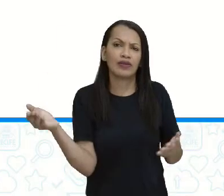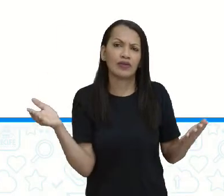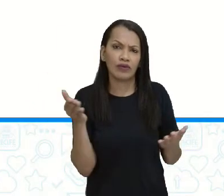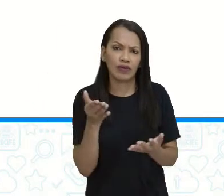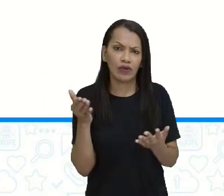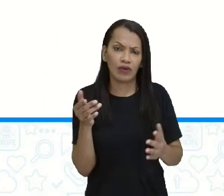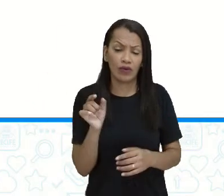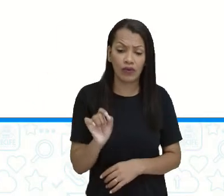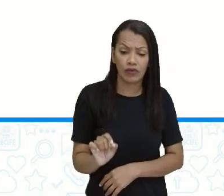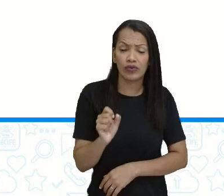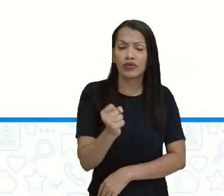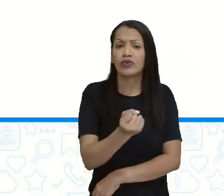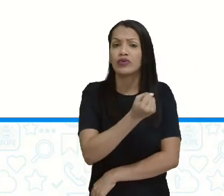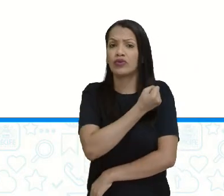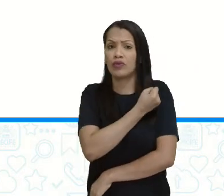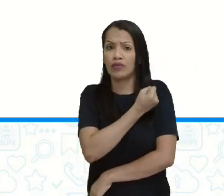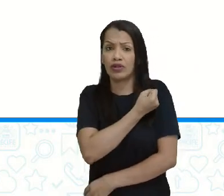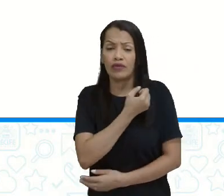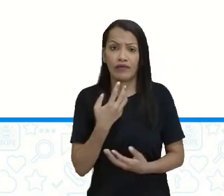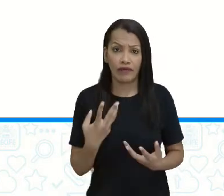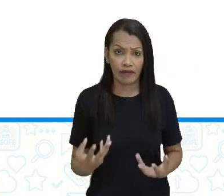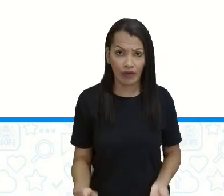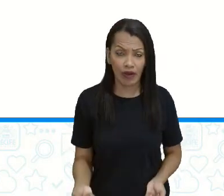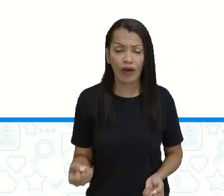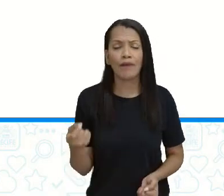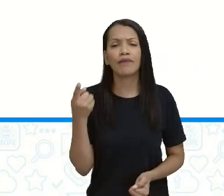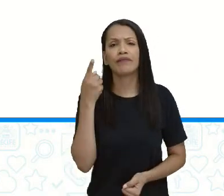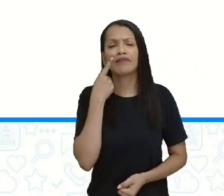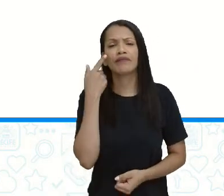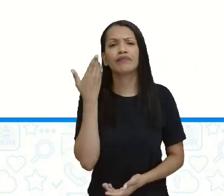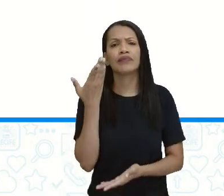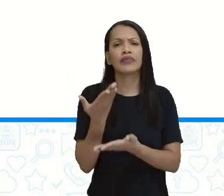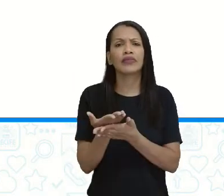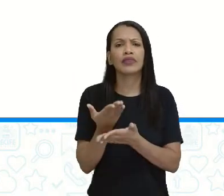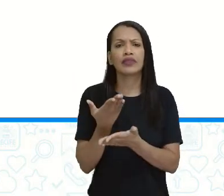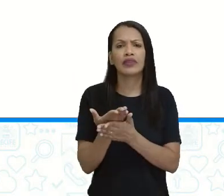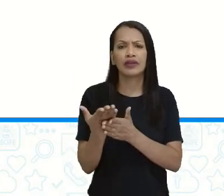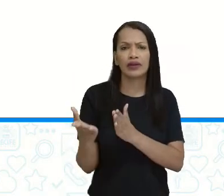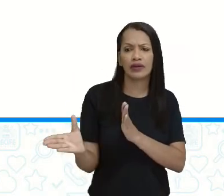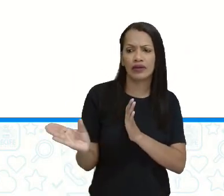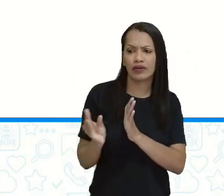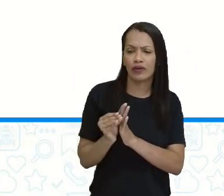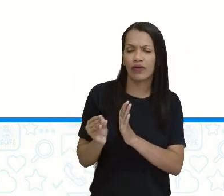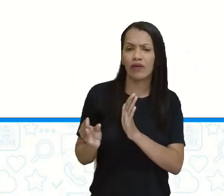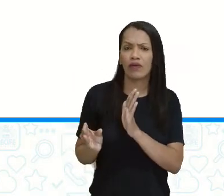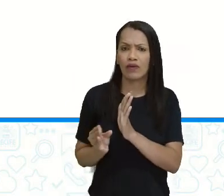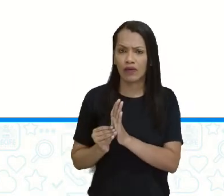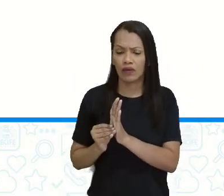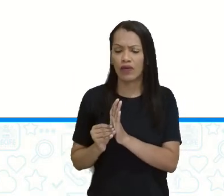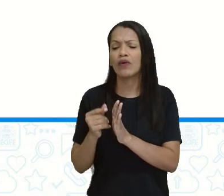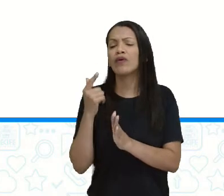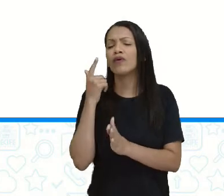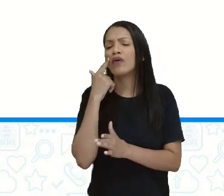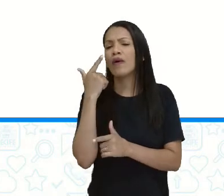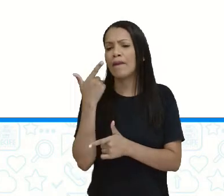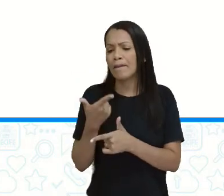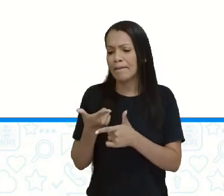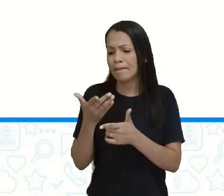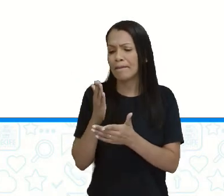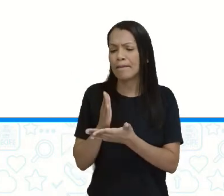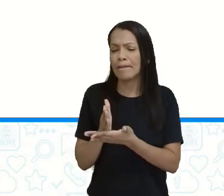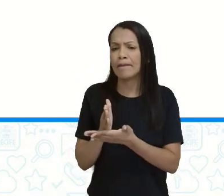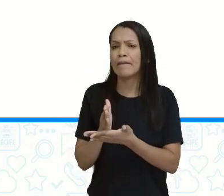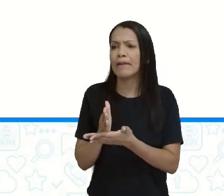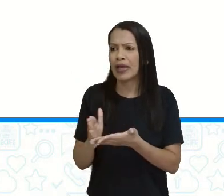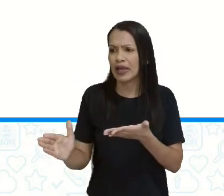é números. Vamos continuar trabalhando com números. E o conteúdo vai ser metade, terça parte e